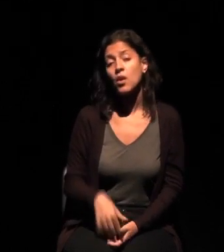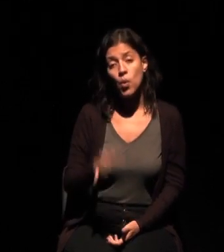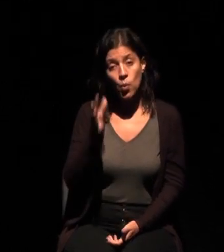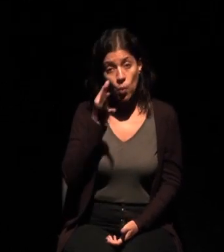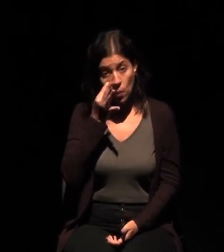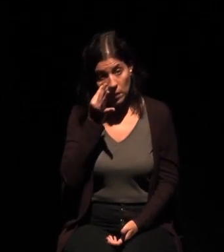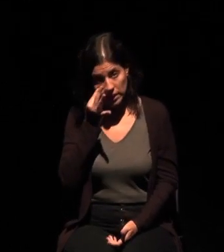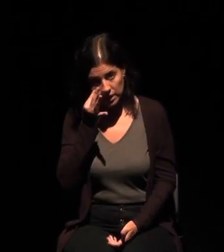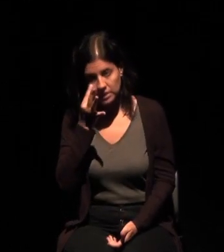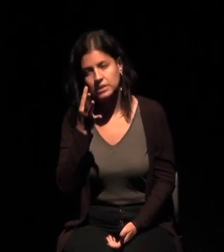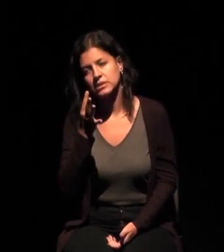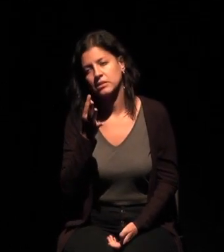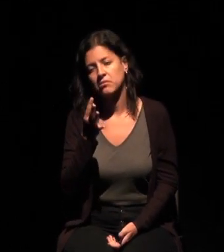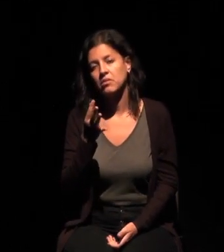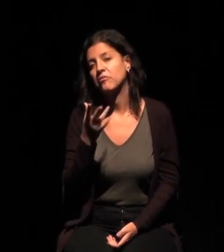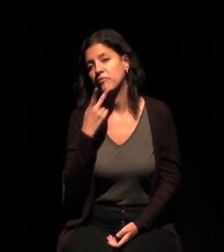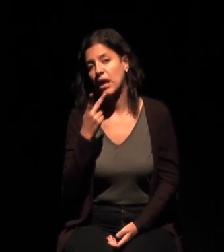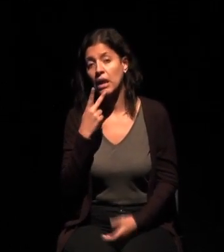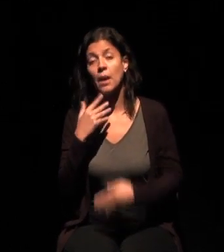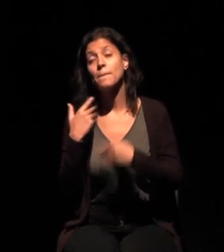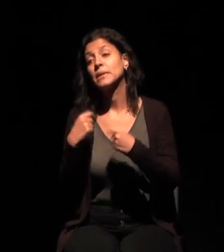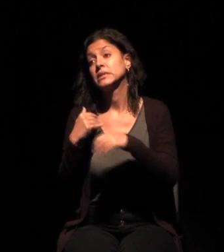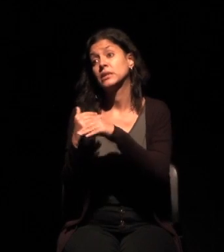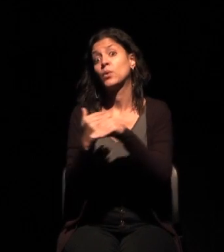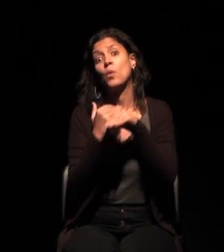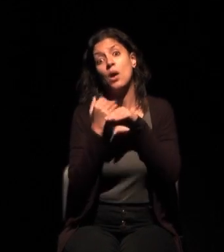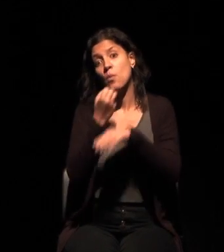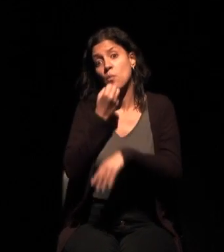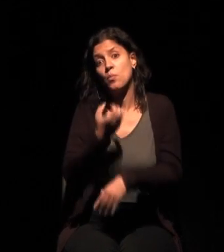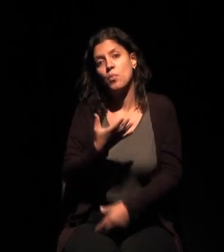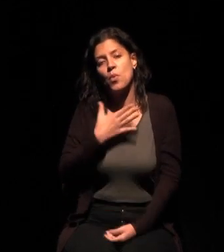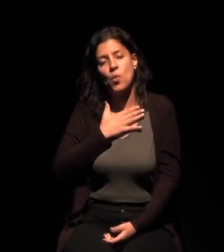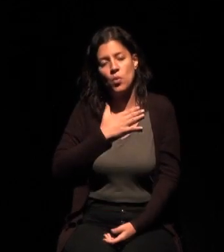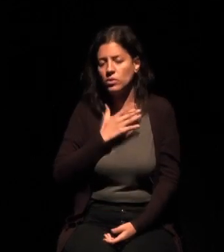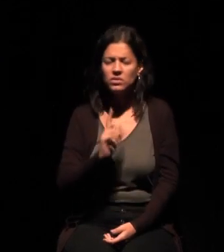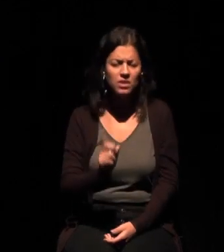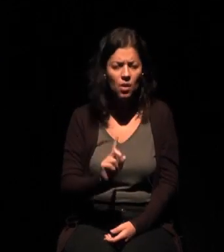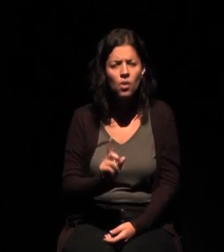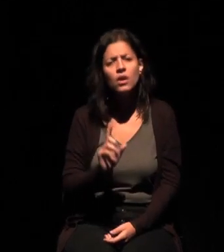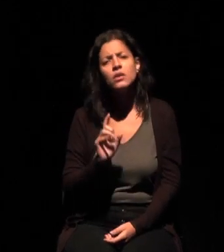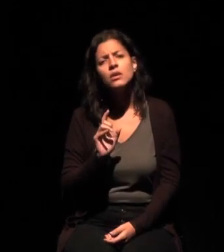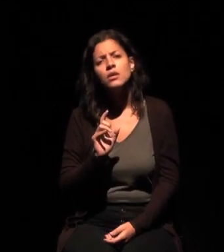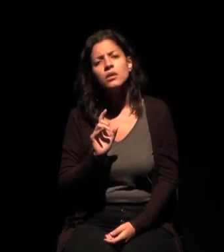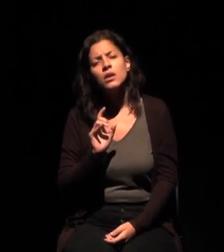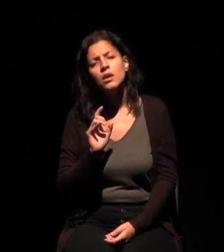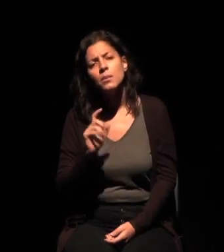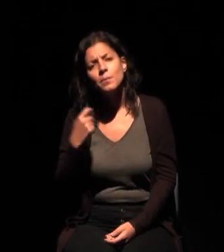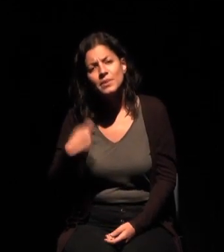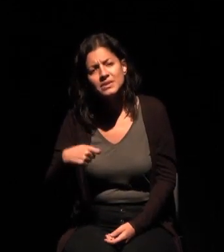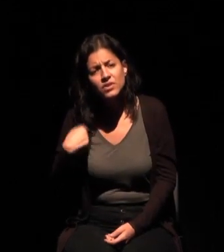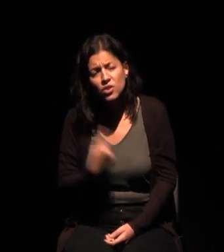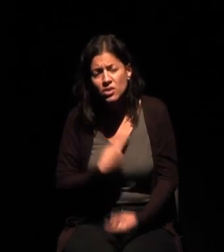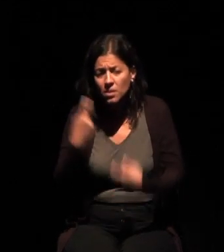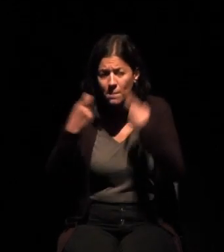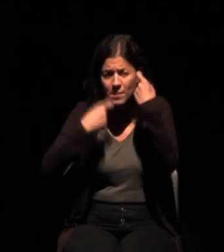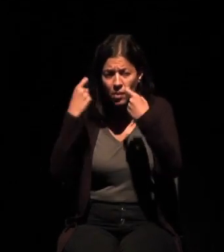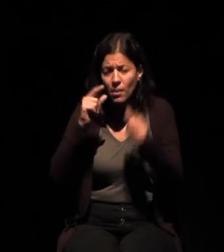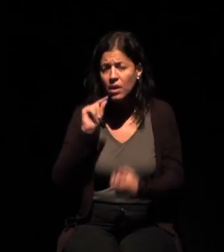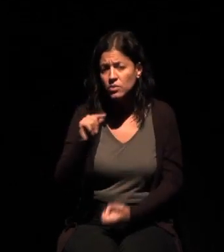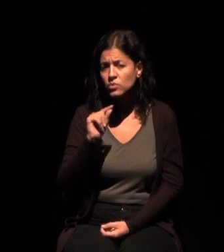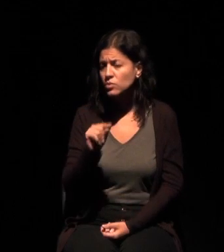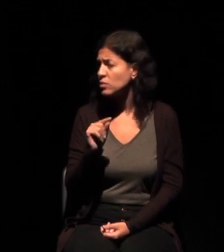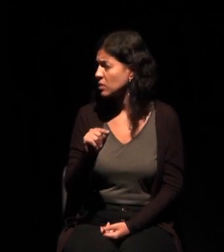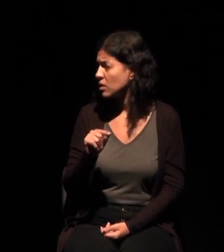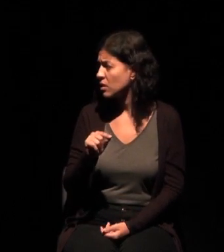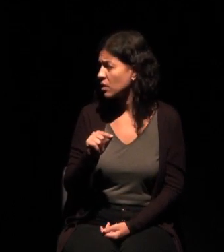ser iguais porque isto é o bem incerto e tal a preocupação que deve nos martelar na cabeça é esta que